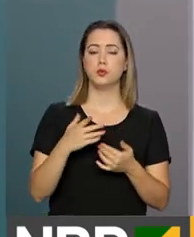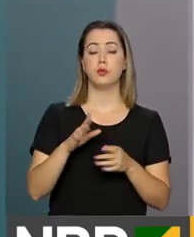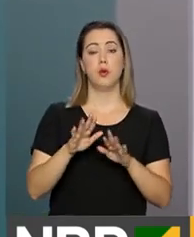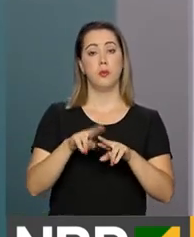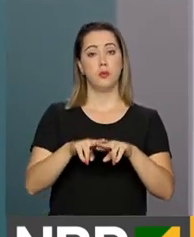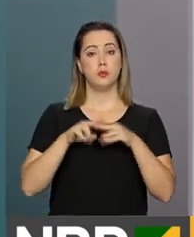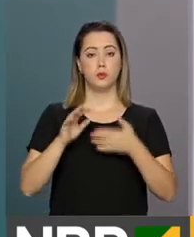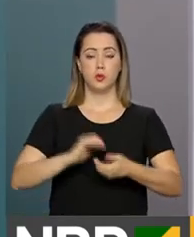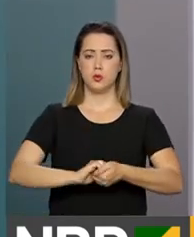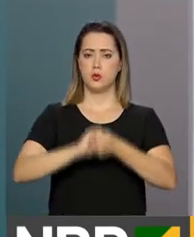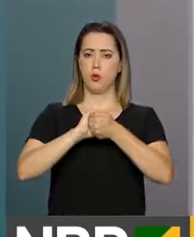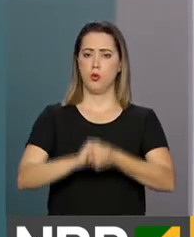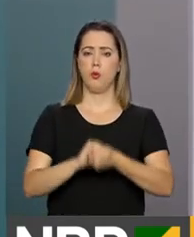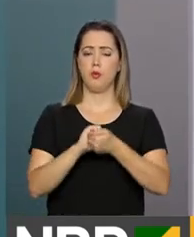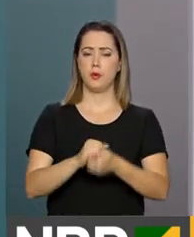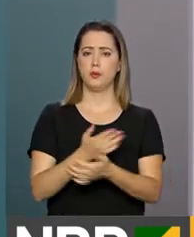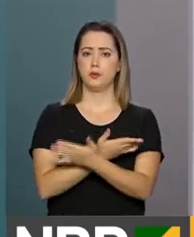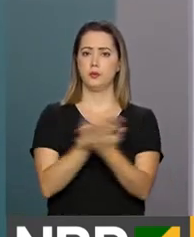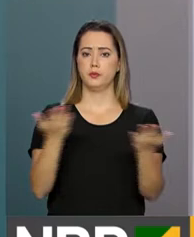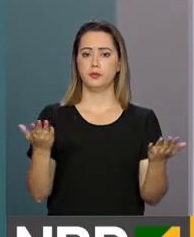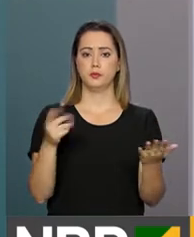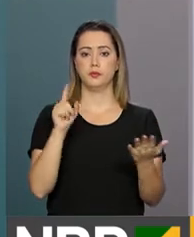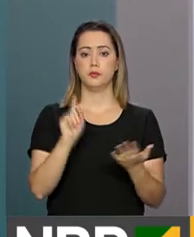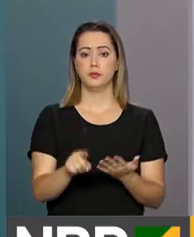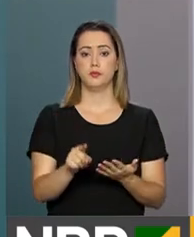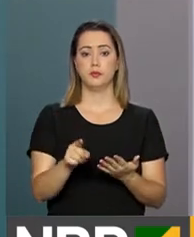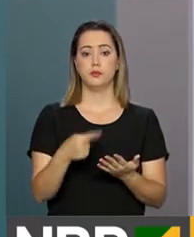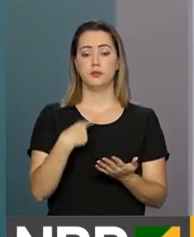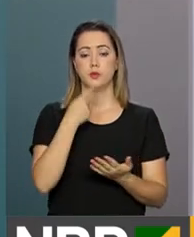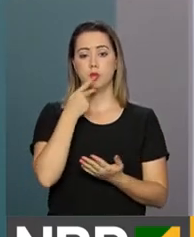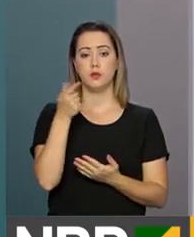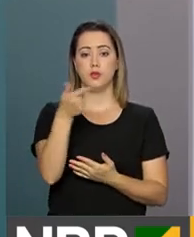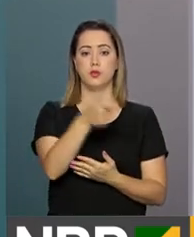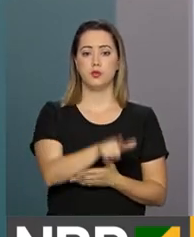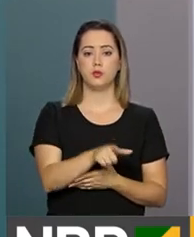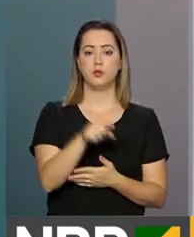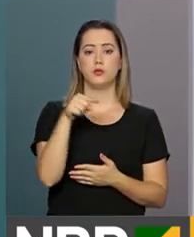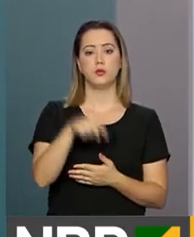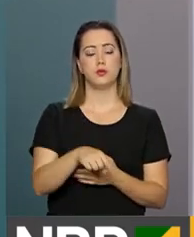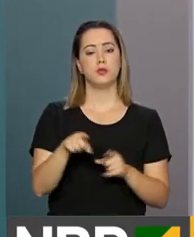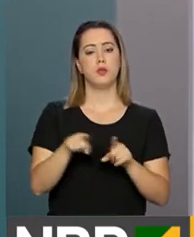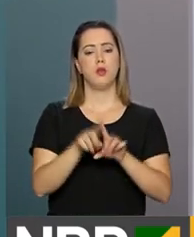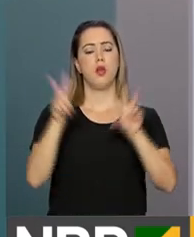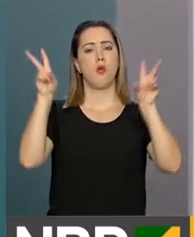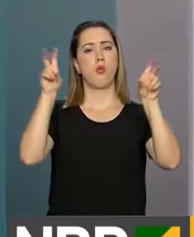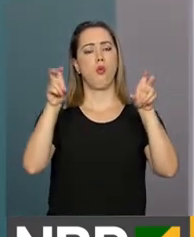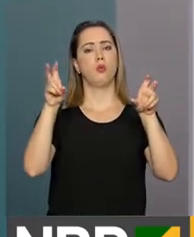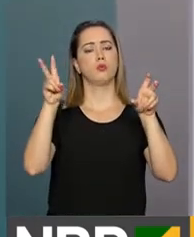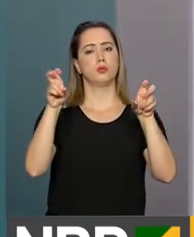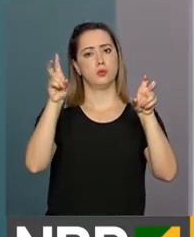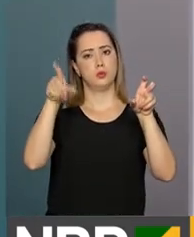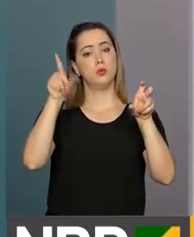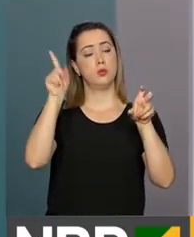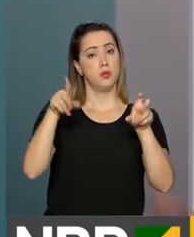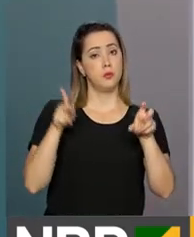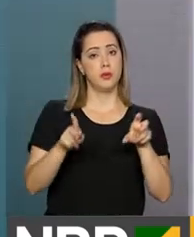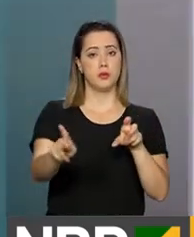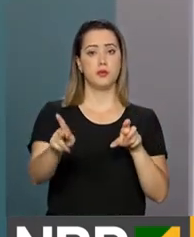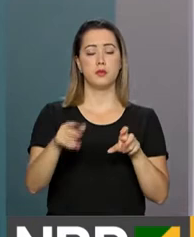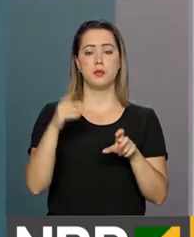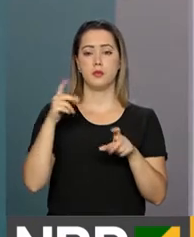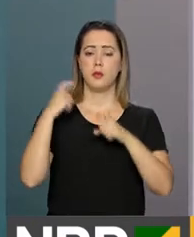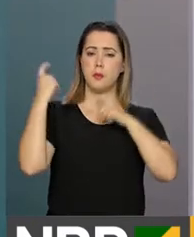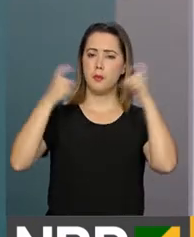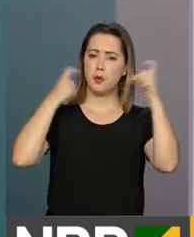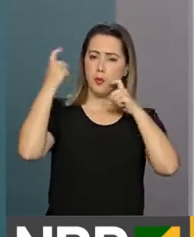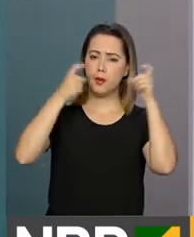a todos e mais uma vez o tema central a preocupação com o